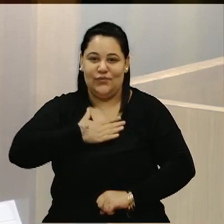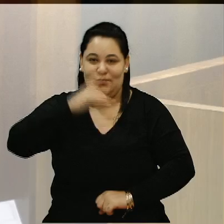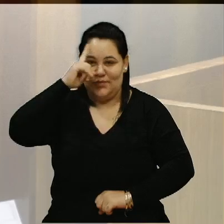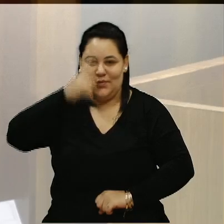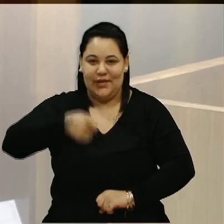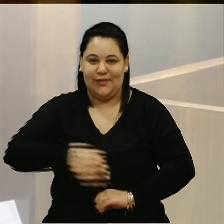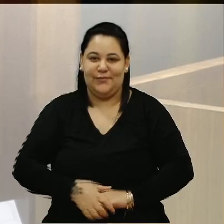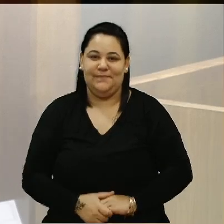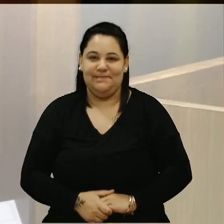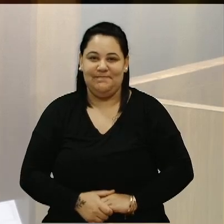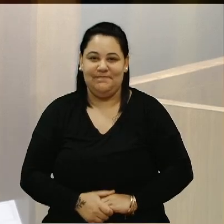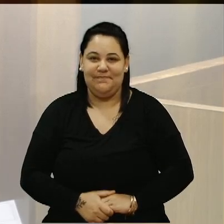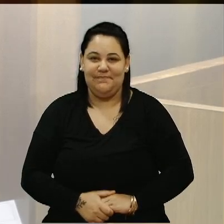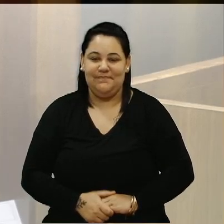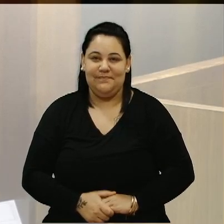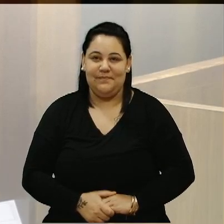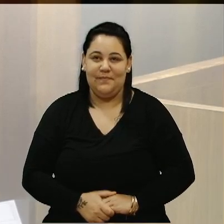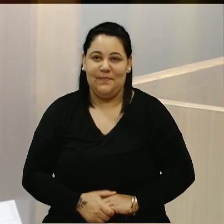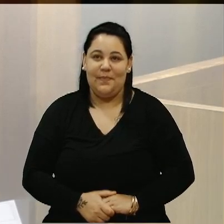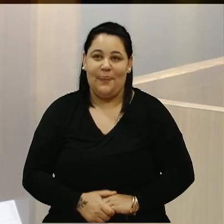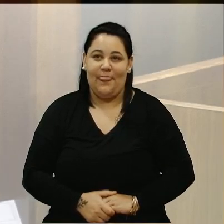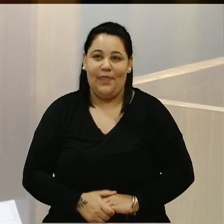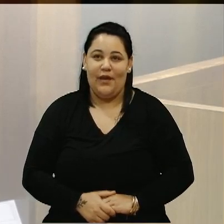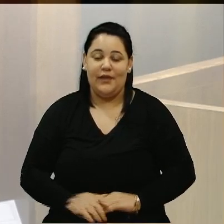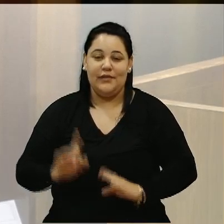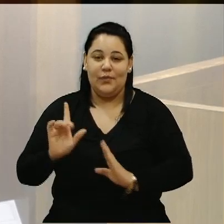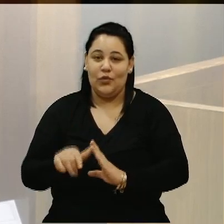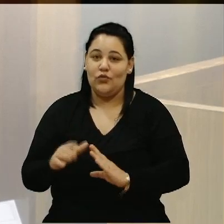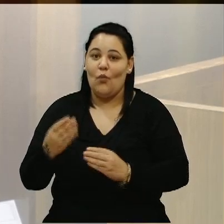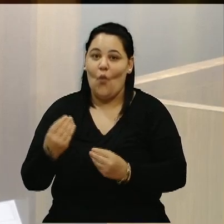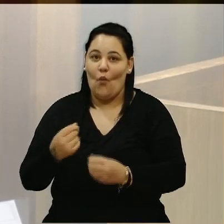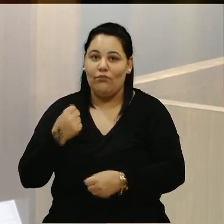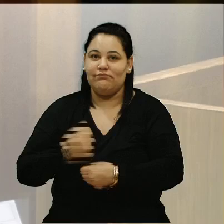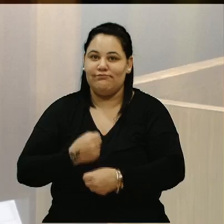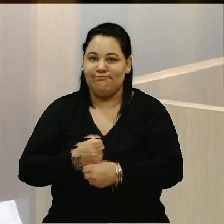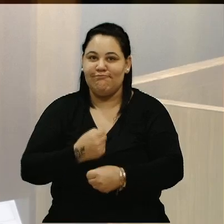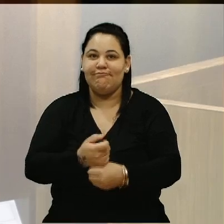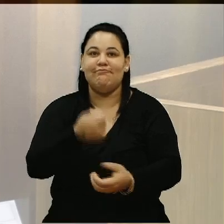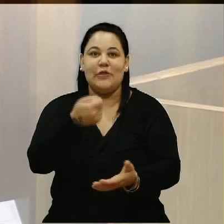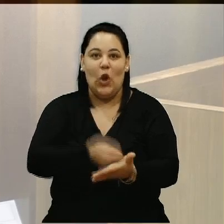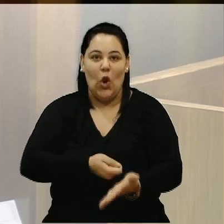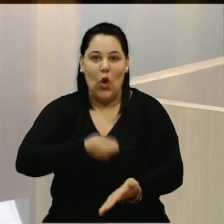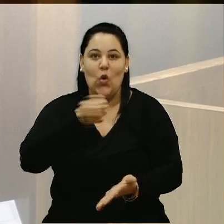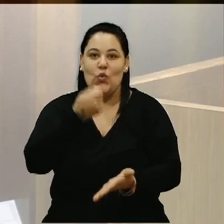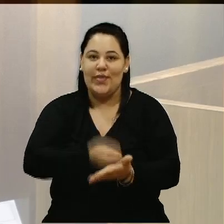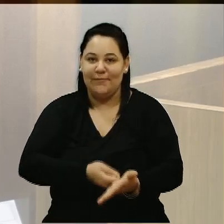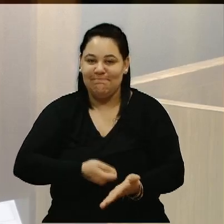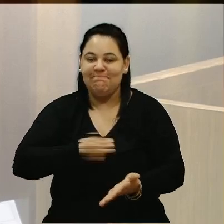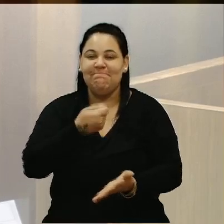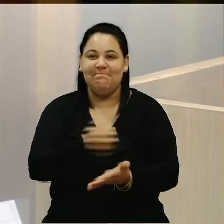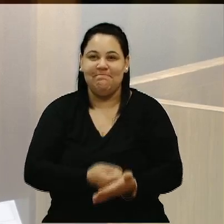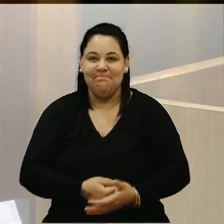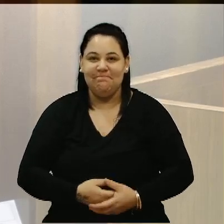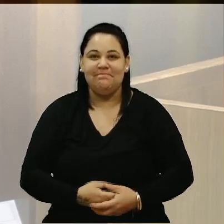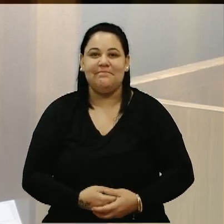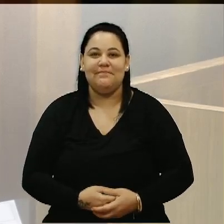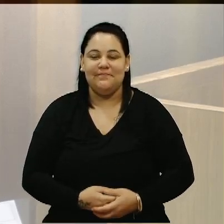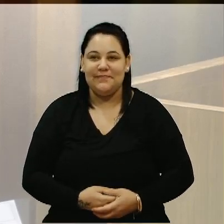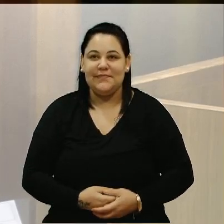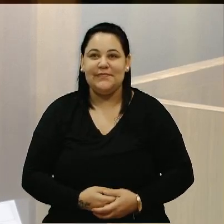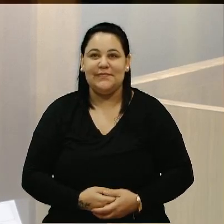né? Que depois de muitos anos de luta, né? Muitos e muitos anos de luta. Essa luta ela